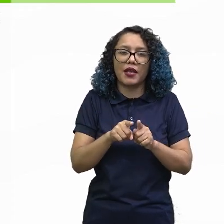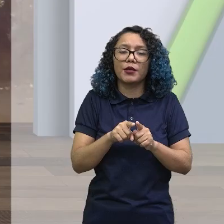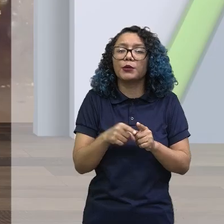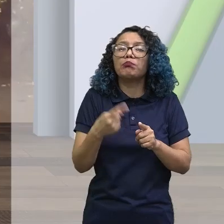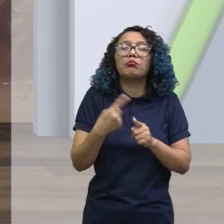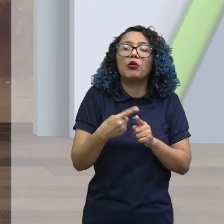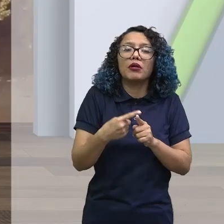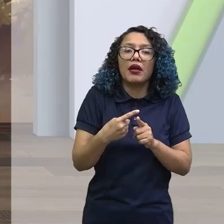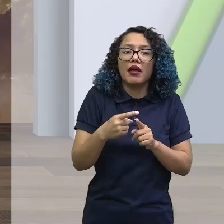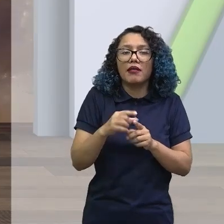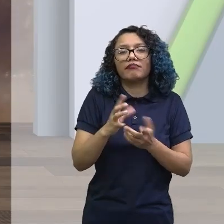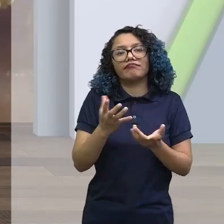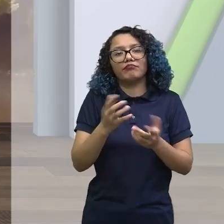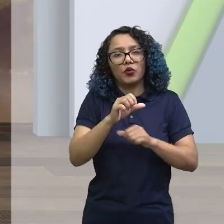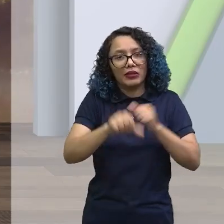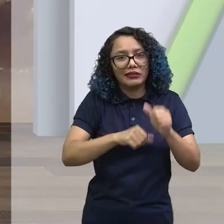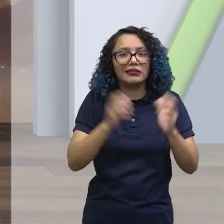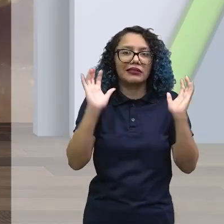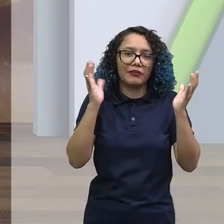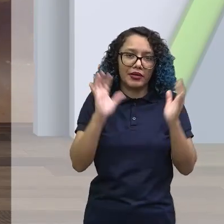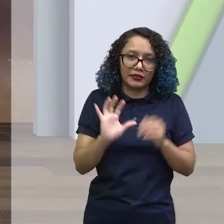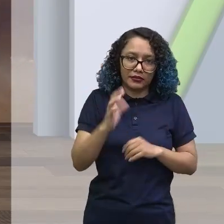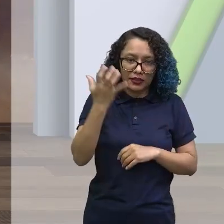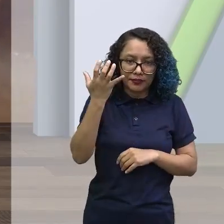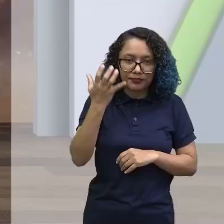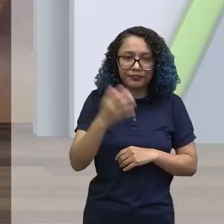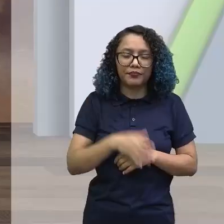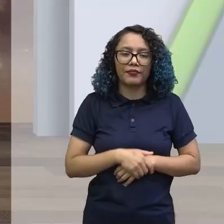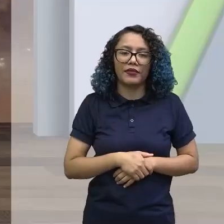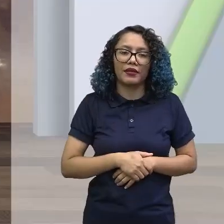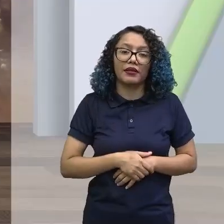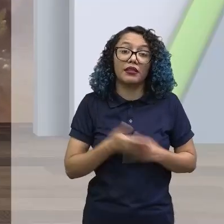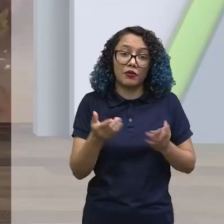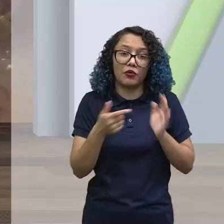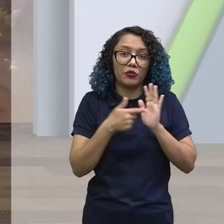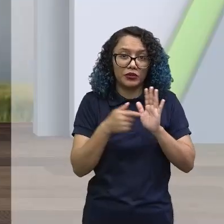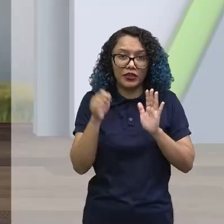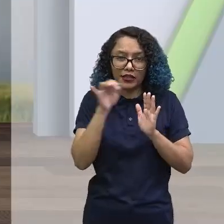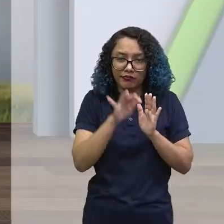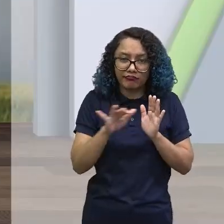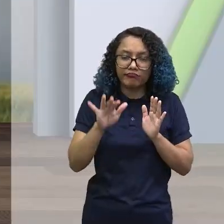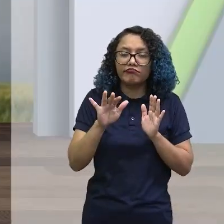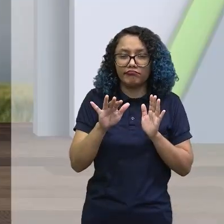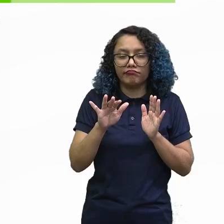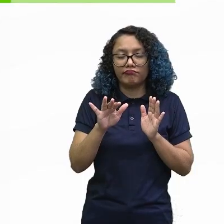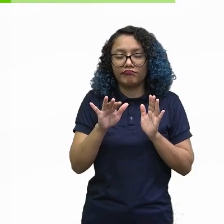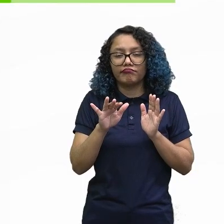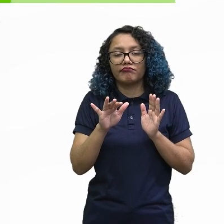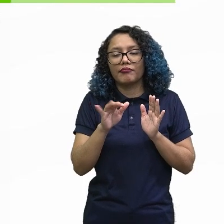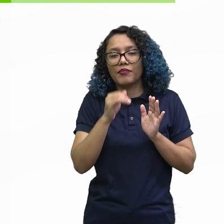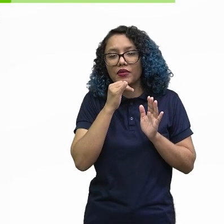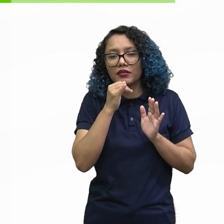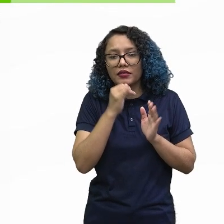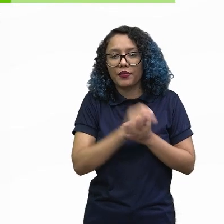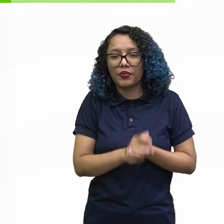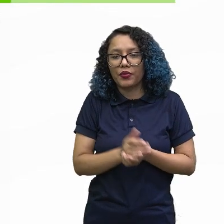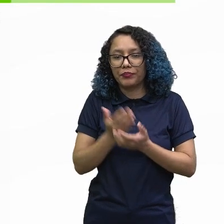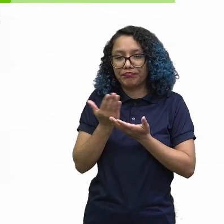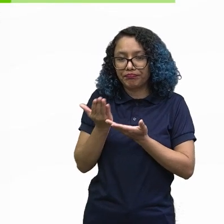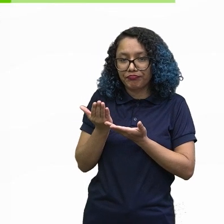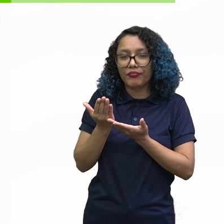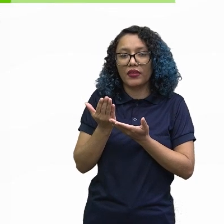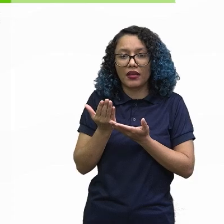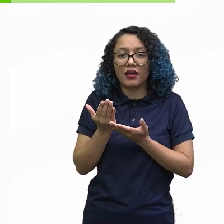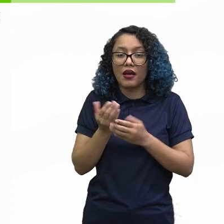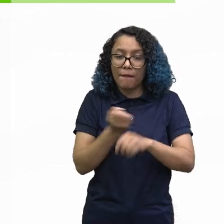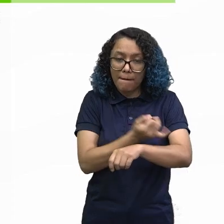acontece com a Terra. E aí você viu na imagem, né, algumas imagens aí mostrando, por exemplo, né, animais e plantas que podem